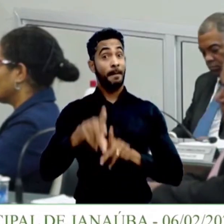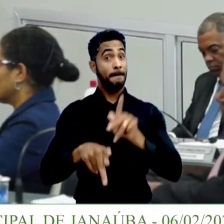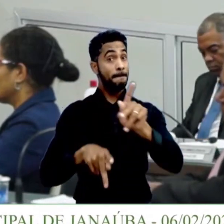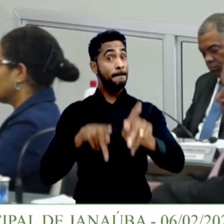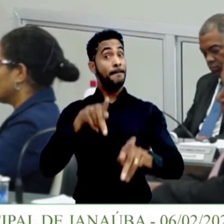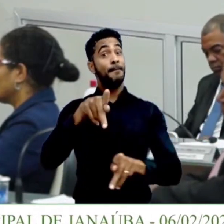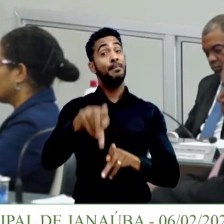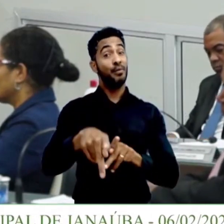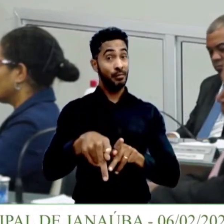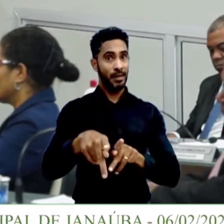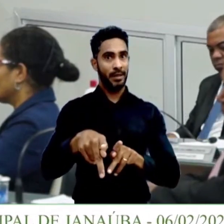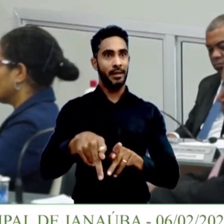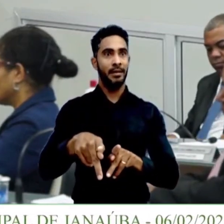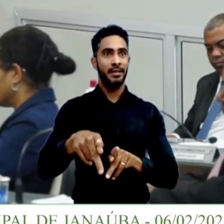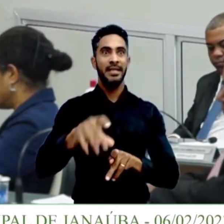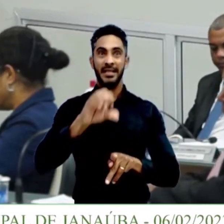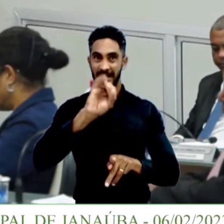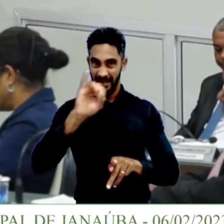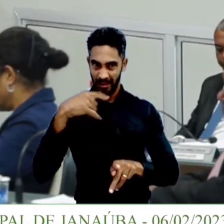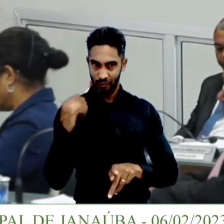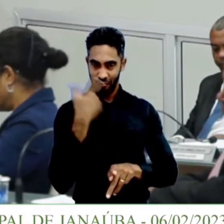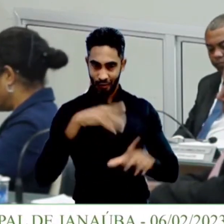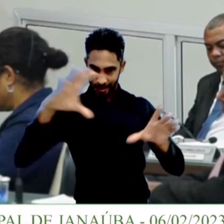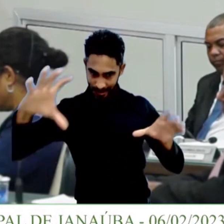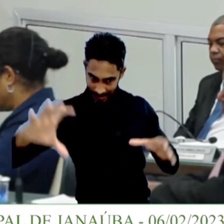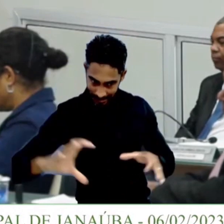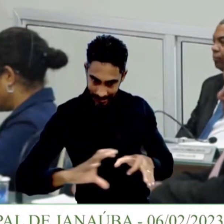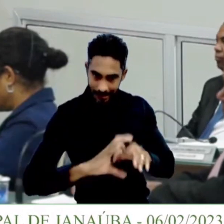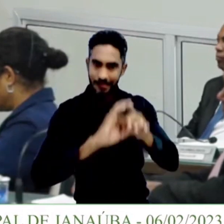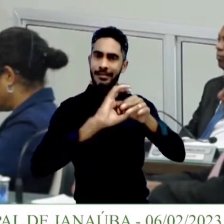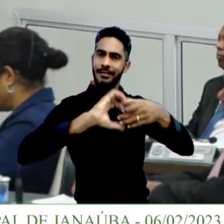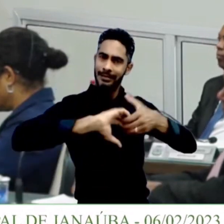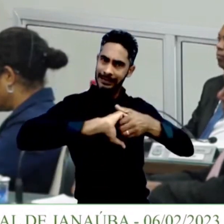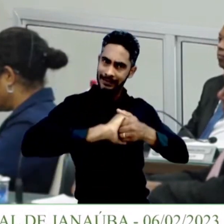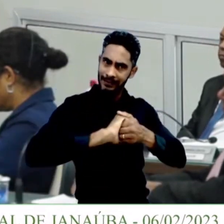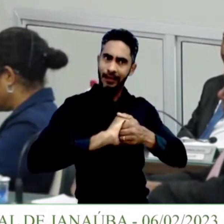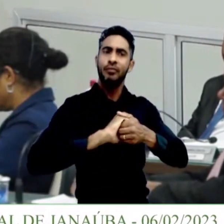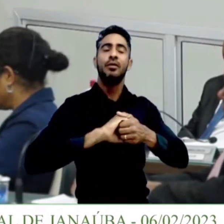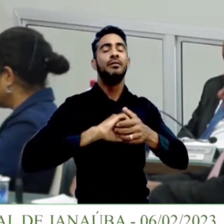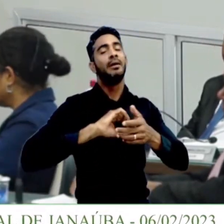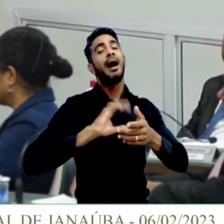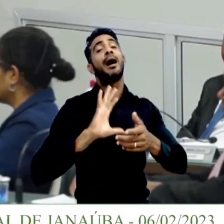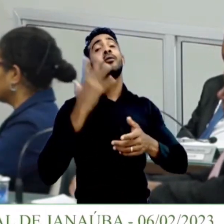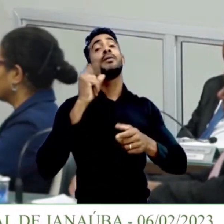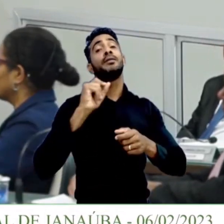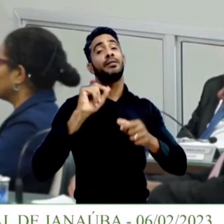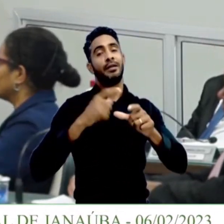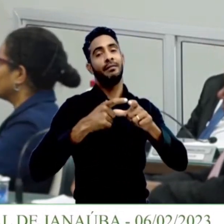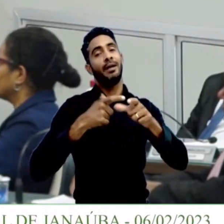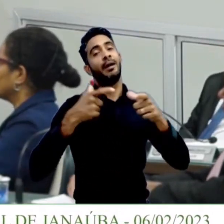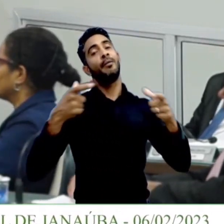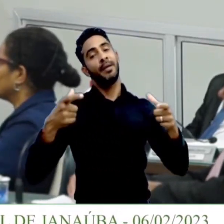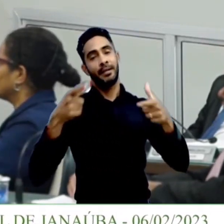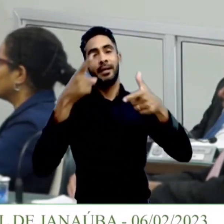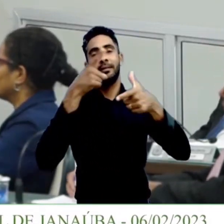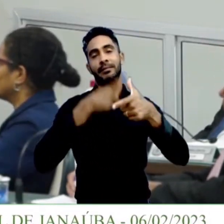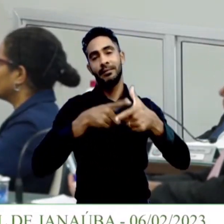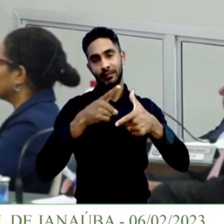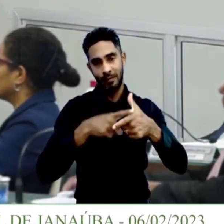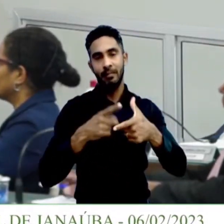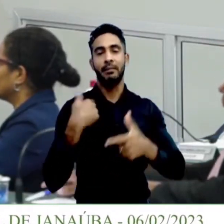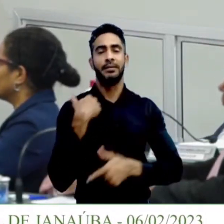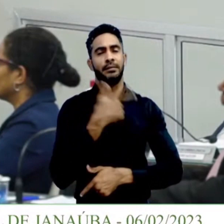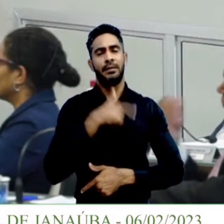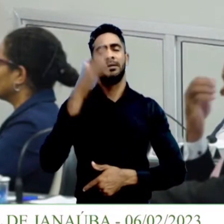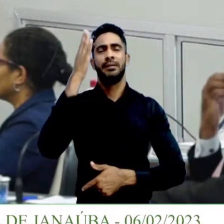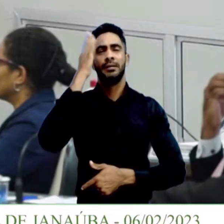Se todos não derem as mãos, só vai crescer. Só vai crescer o problema. Nós